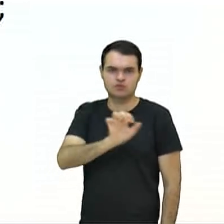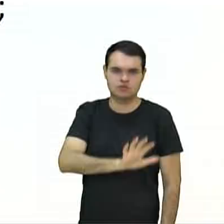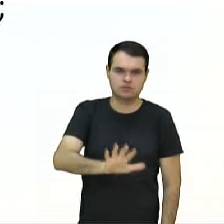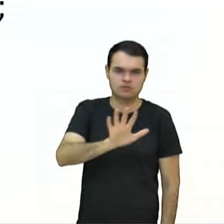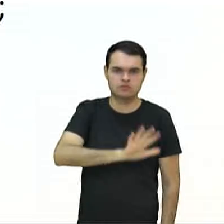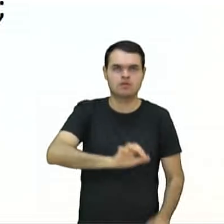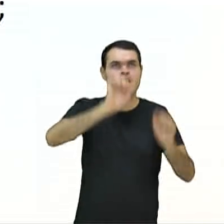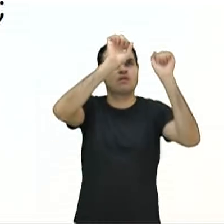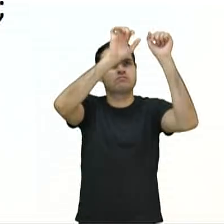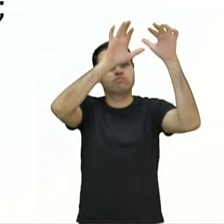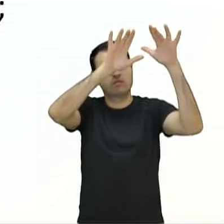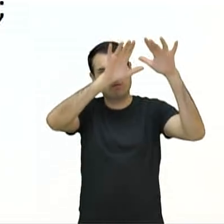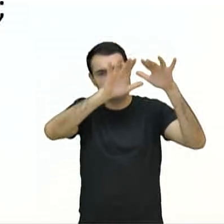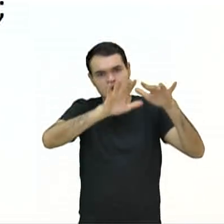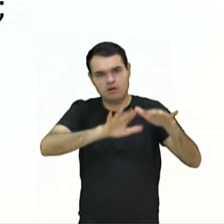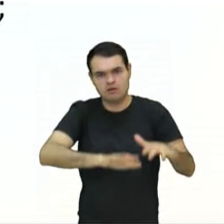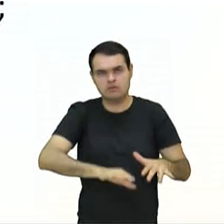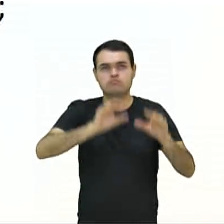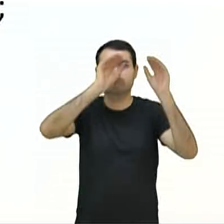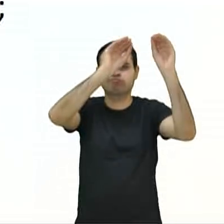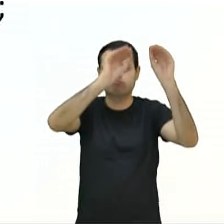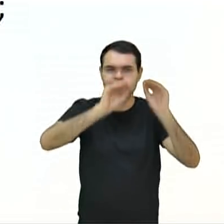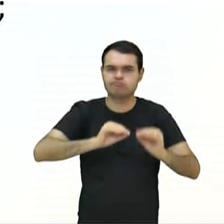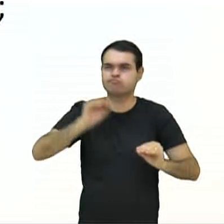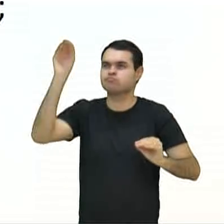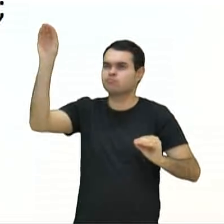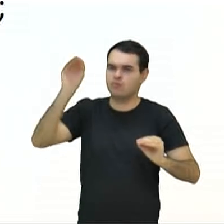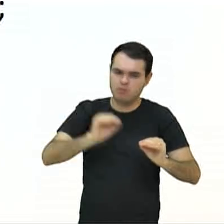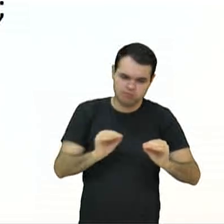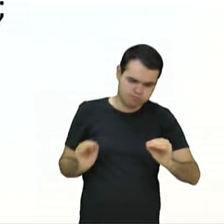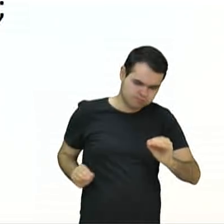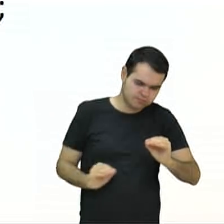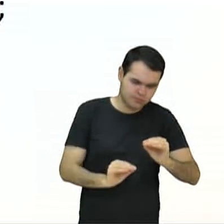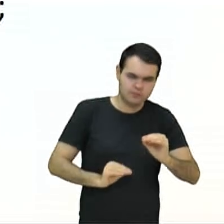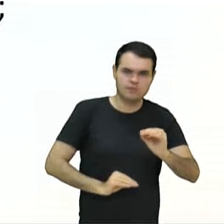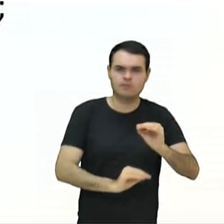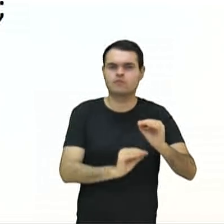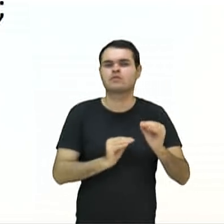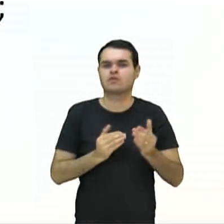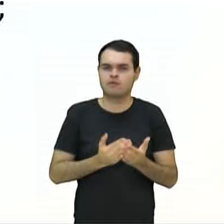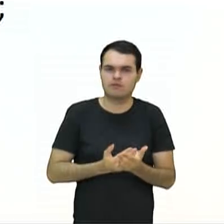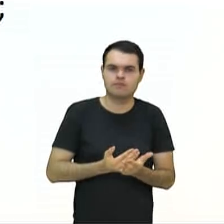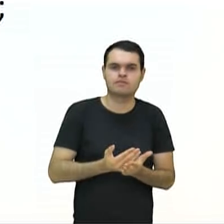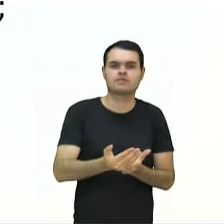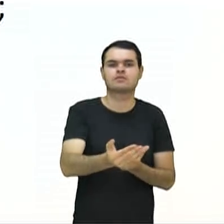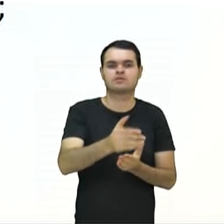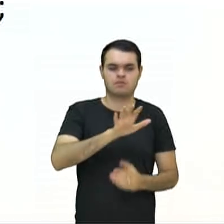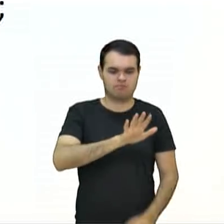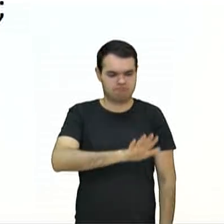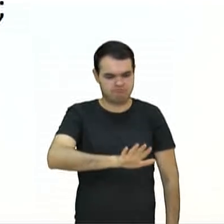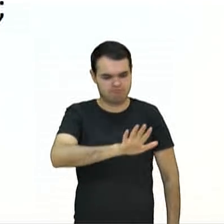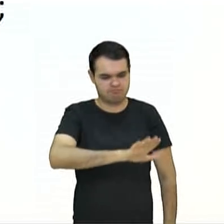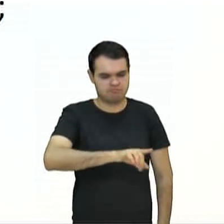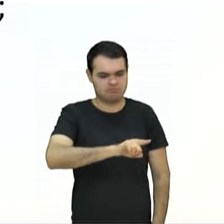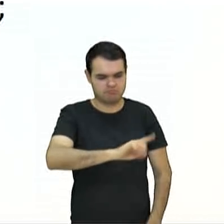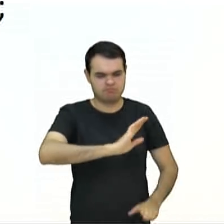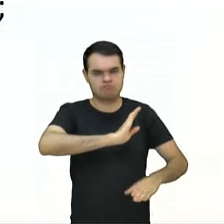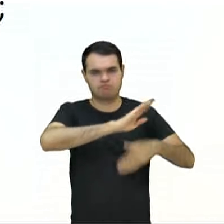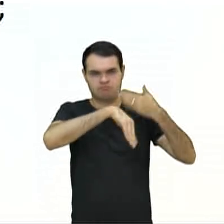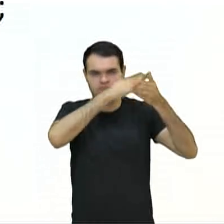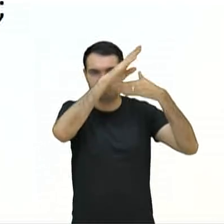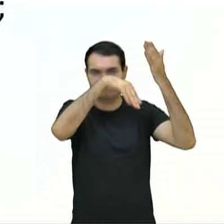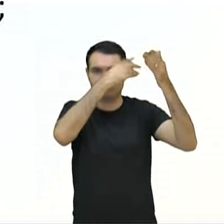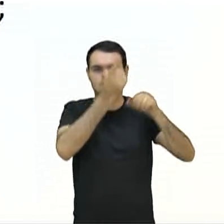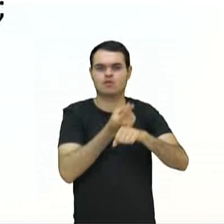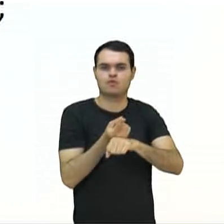que a gente viu? As pessoas se deslocando de outras partes do Brasil em direção ao Sudeste, que começa a se tornar uma região ali bastante desenvolvida